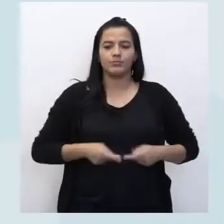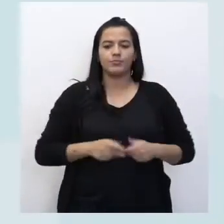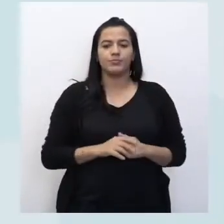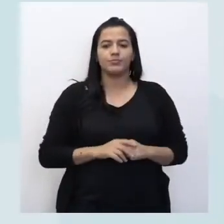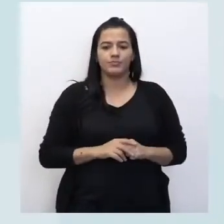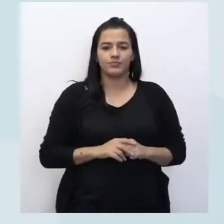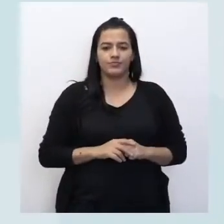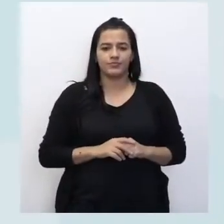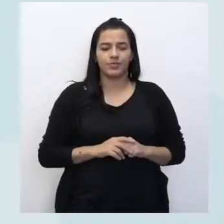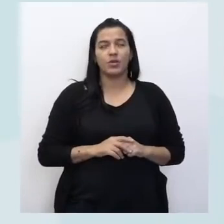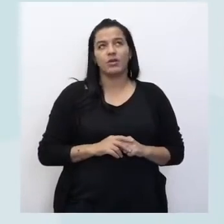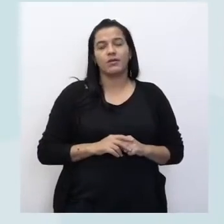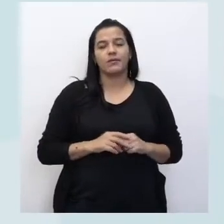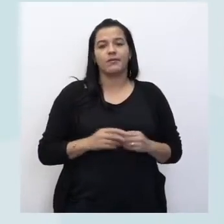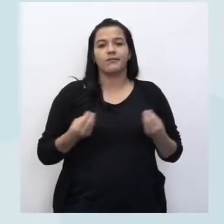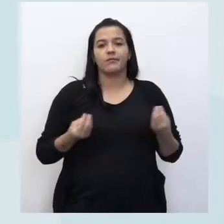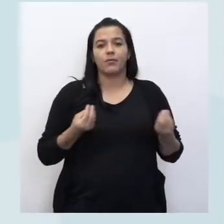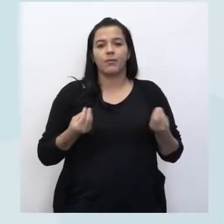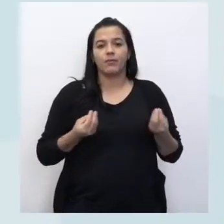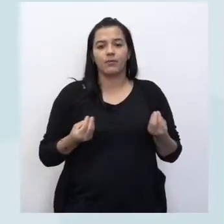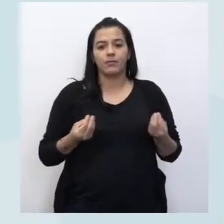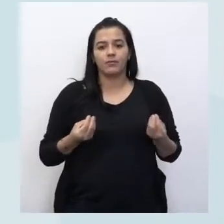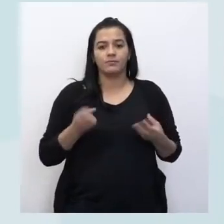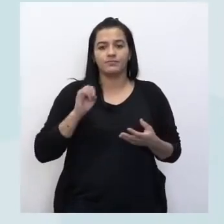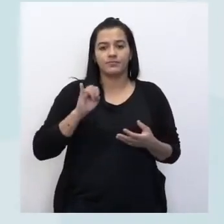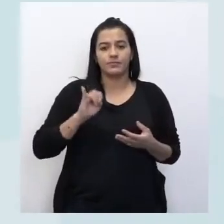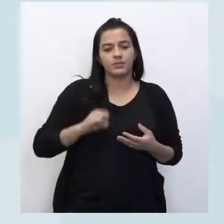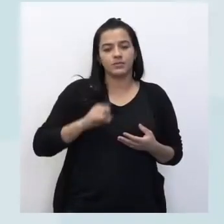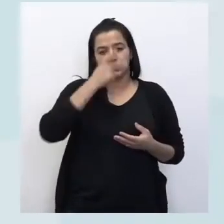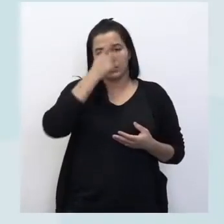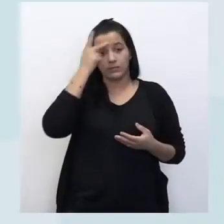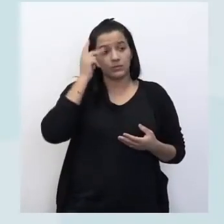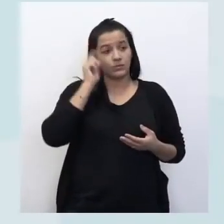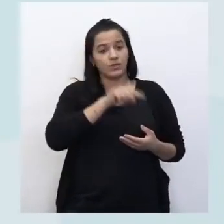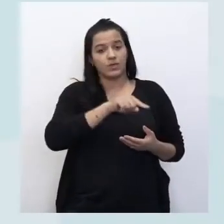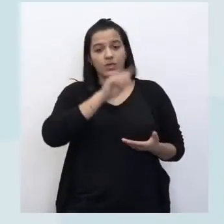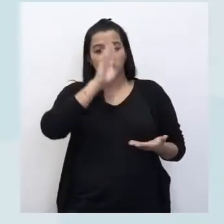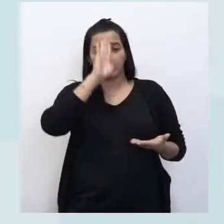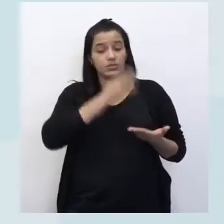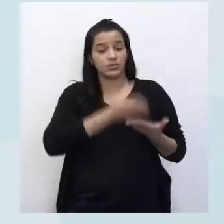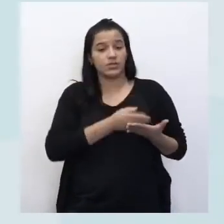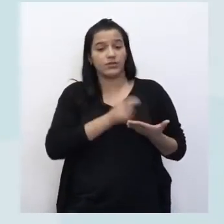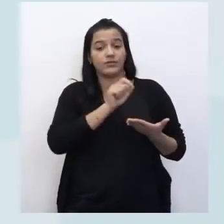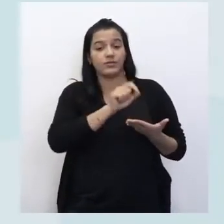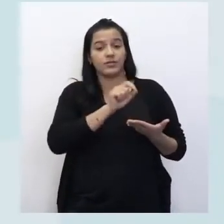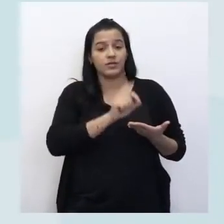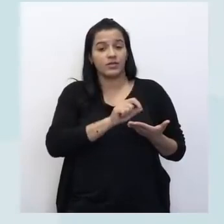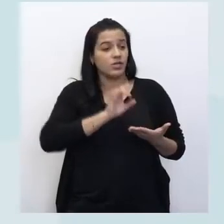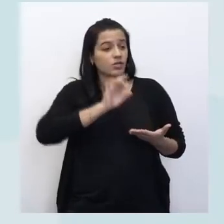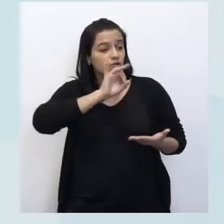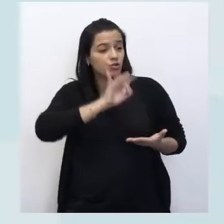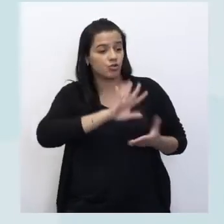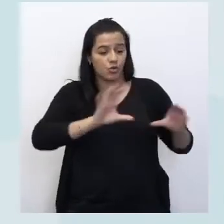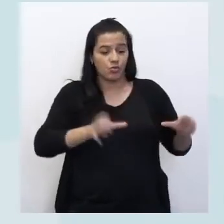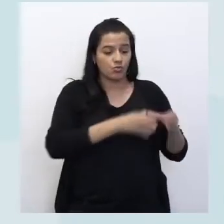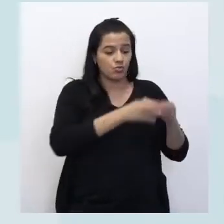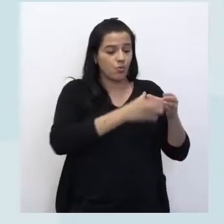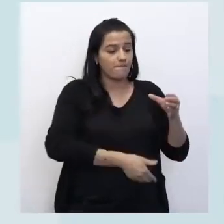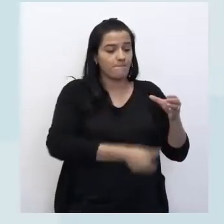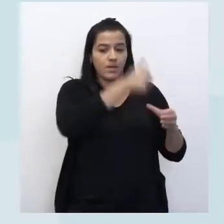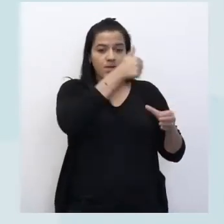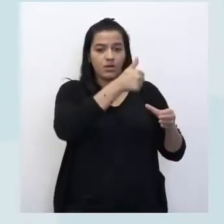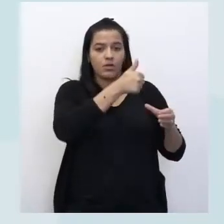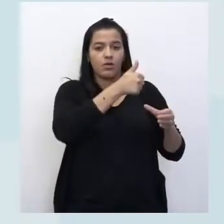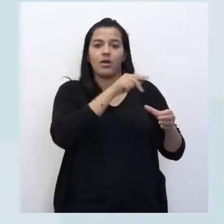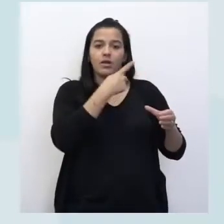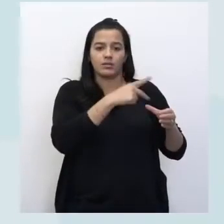Como se, digamos assim, só as melhores raças, na teoria desses indivíduos